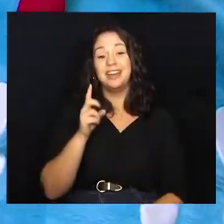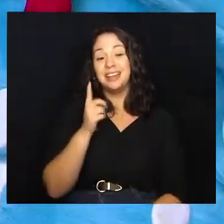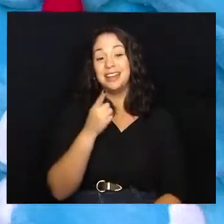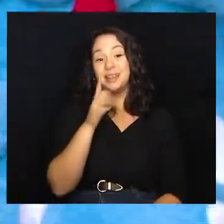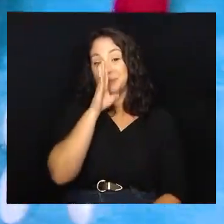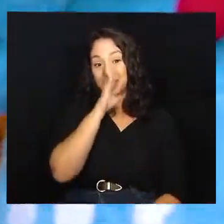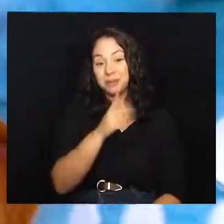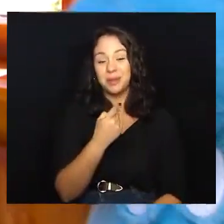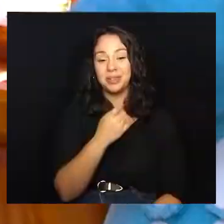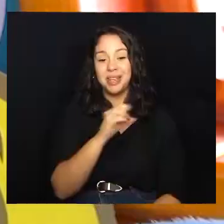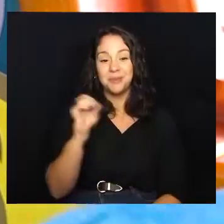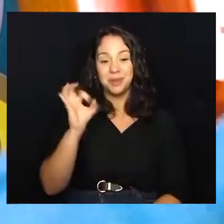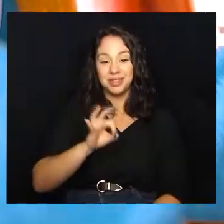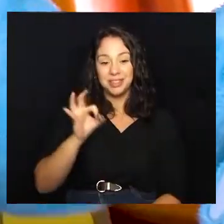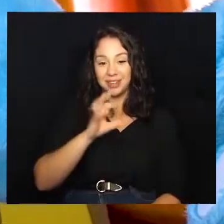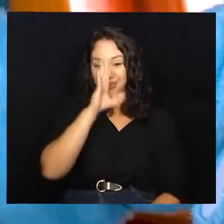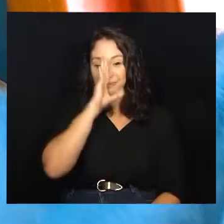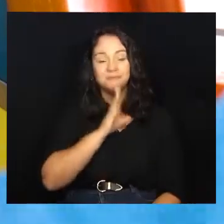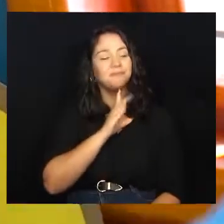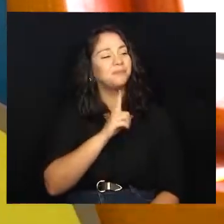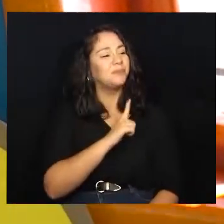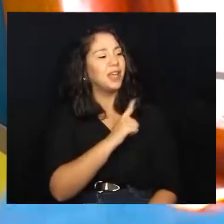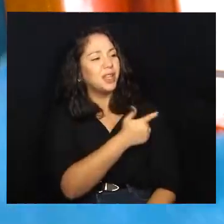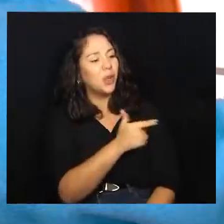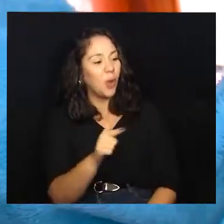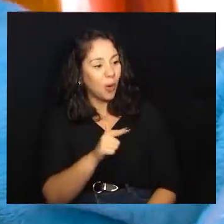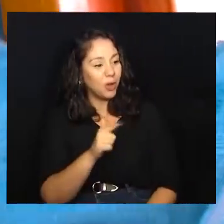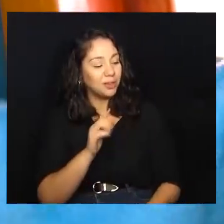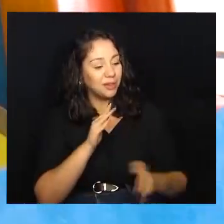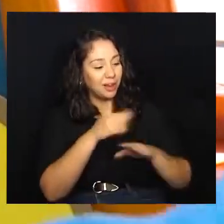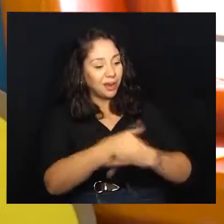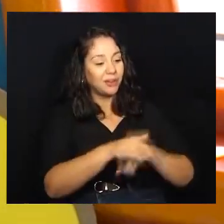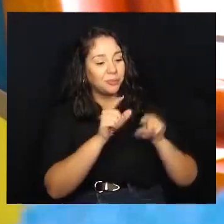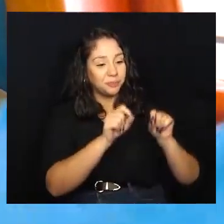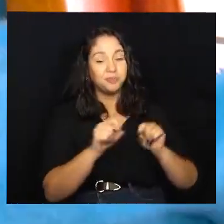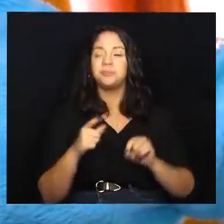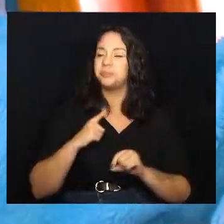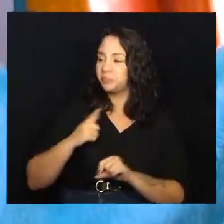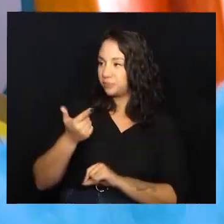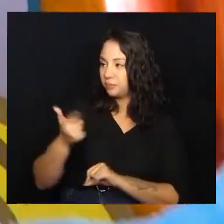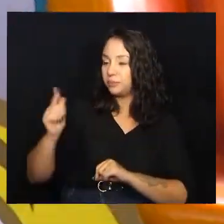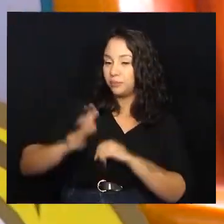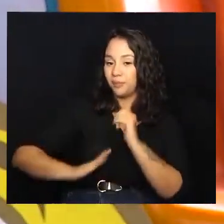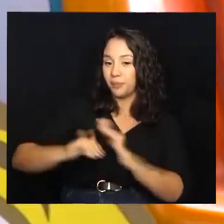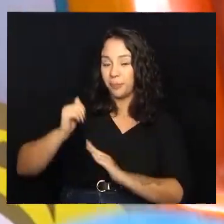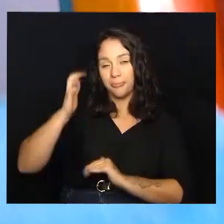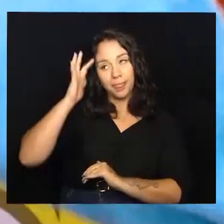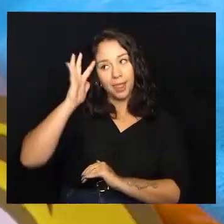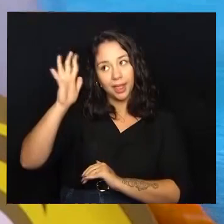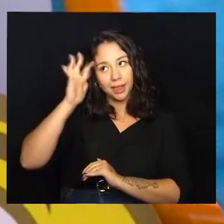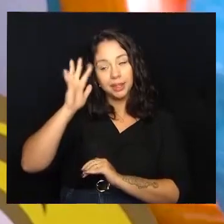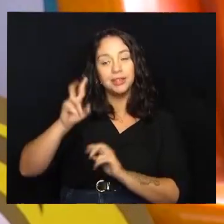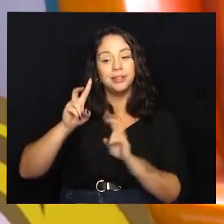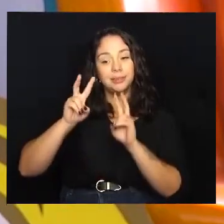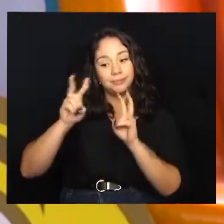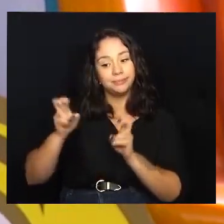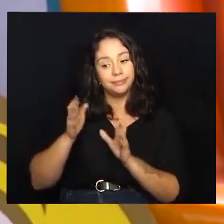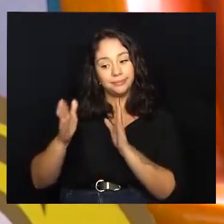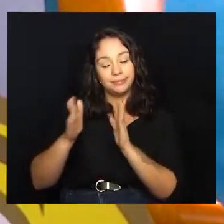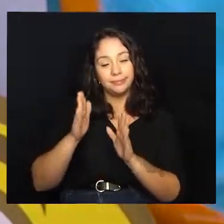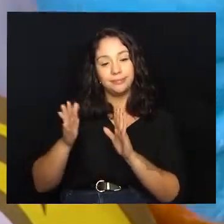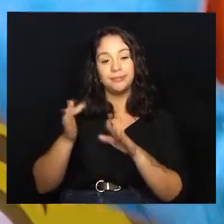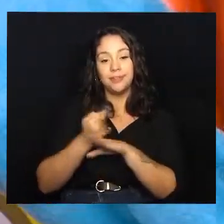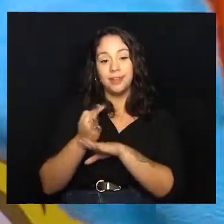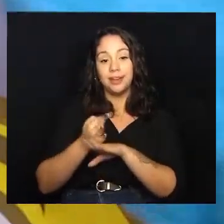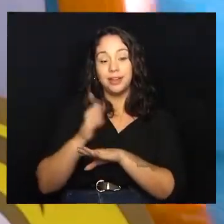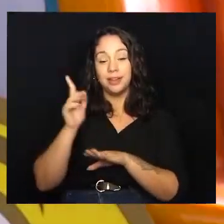é 100% gratuito. E tem uma outra atração aqui no shopping também, né? Sim, a gente está com outras atividades aí, pensando nas férias.